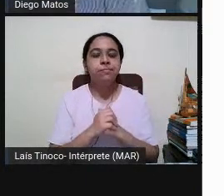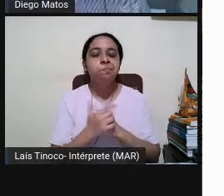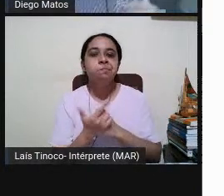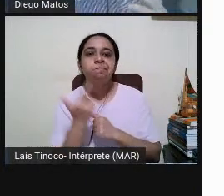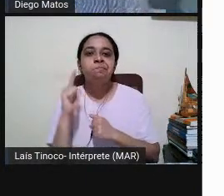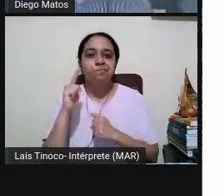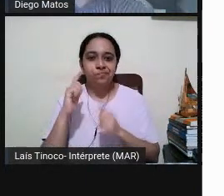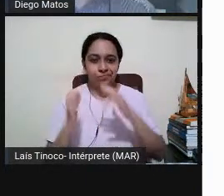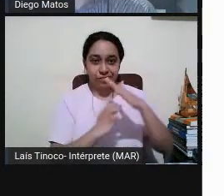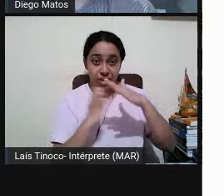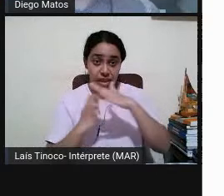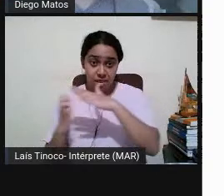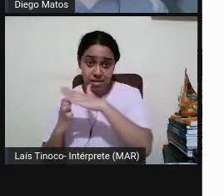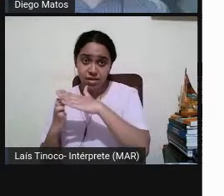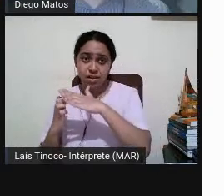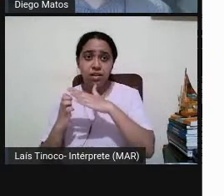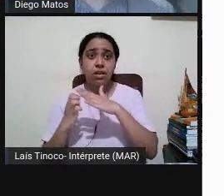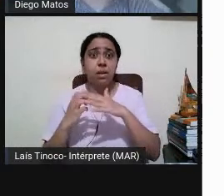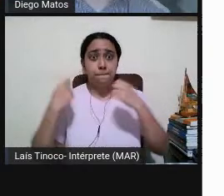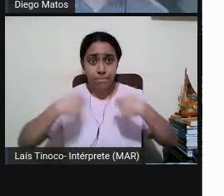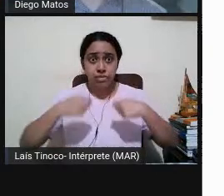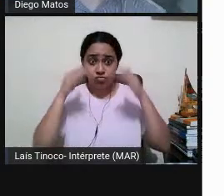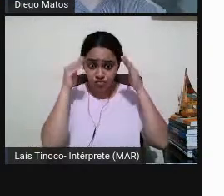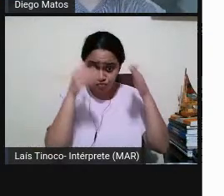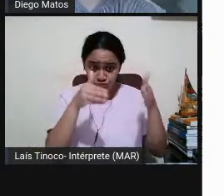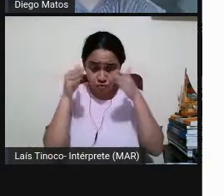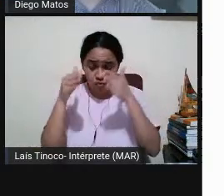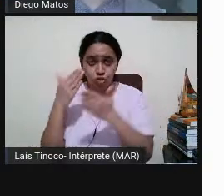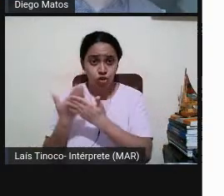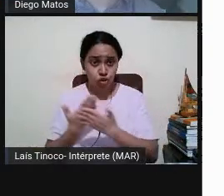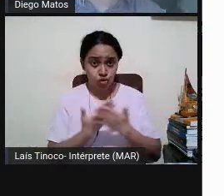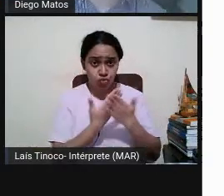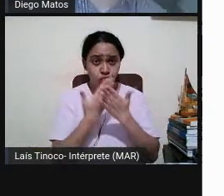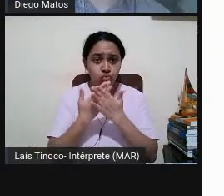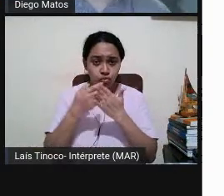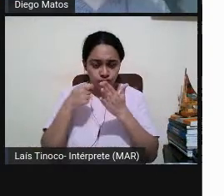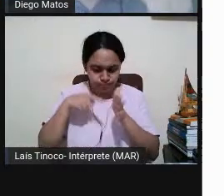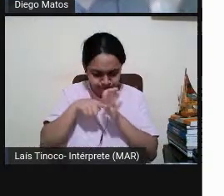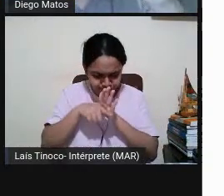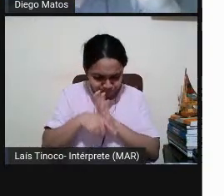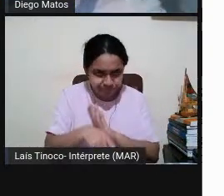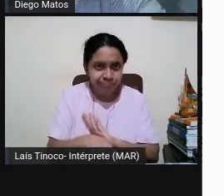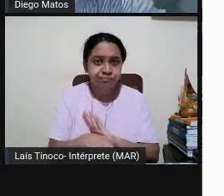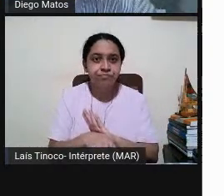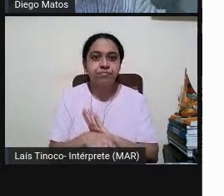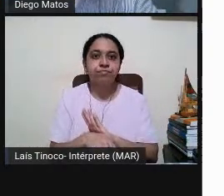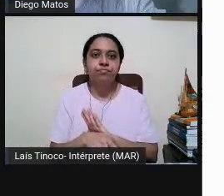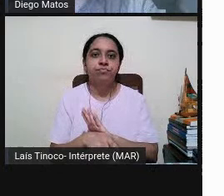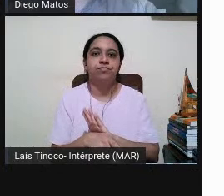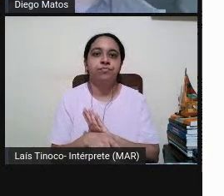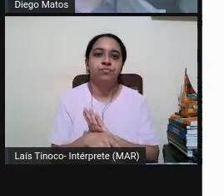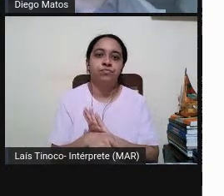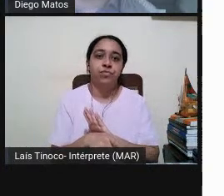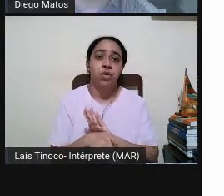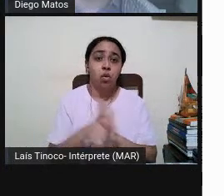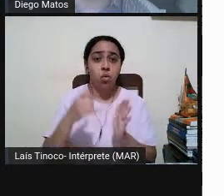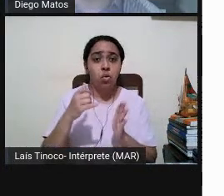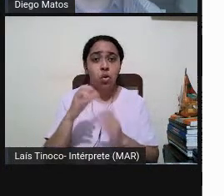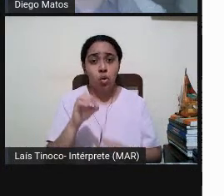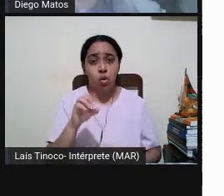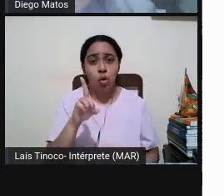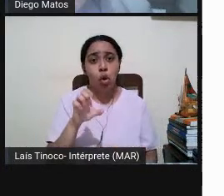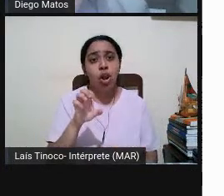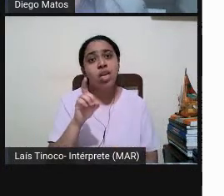outros Empreendimentos que também precisam desse estudo mais rígido que Aoi a rima cara agente tem então a gente tem óleo dutos a gente tem